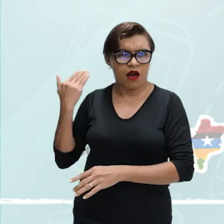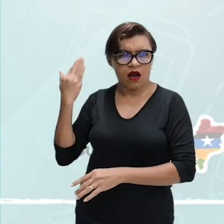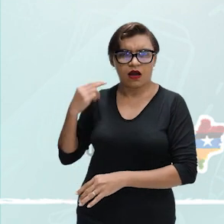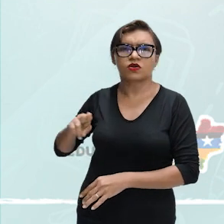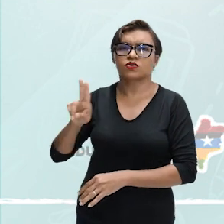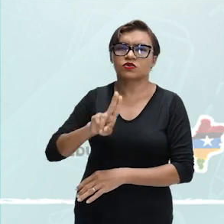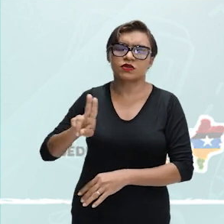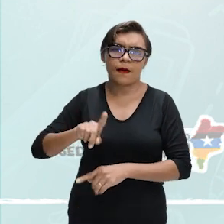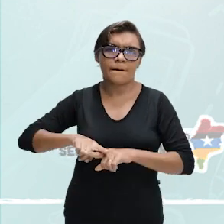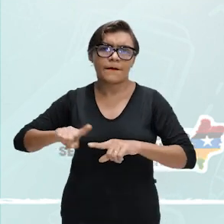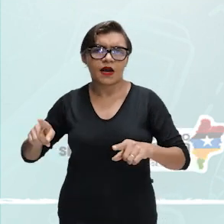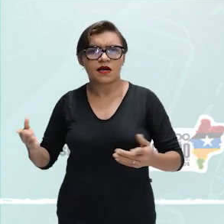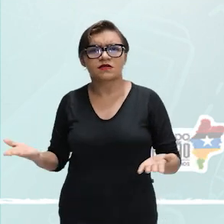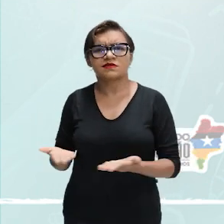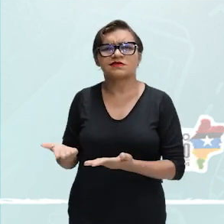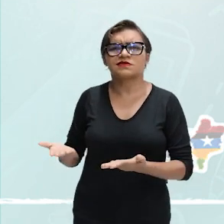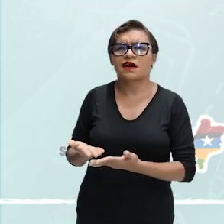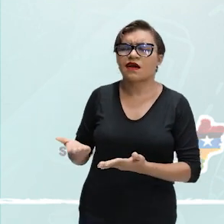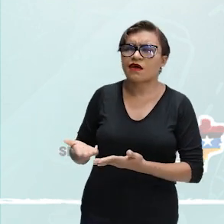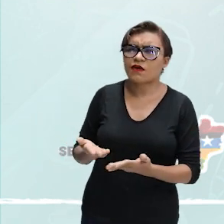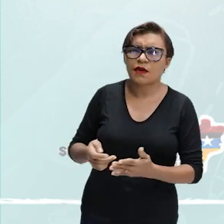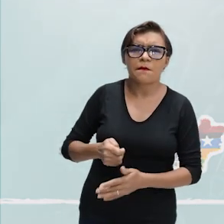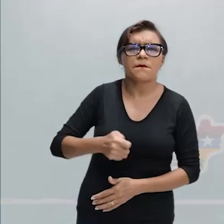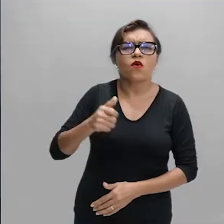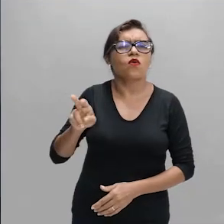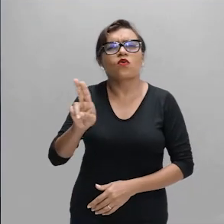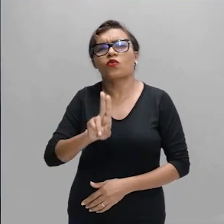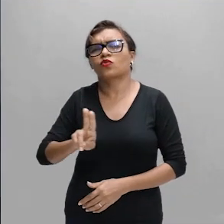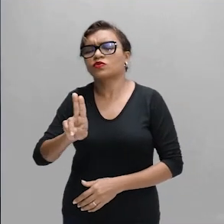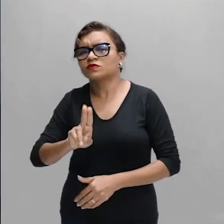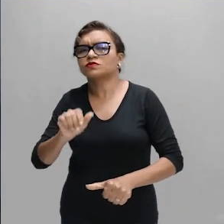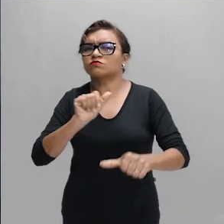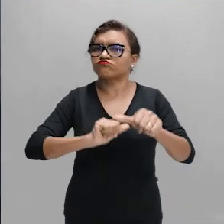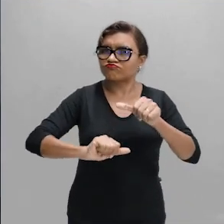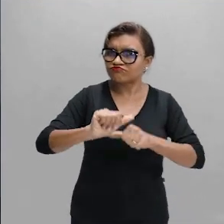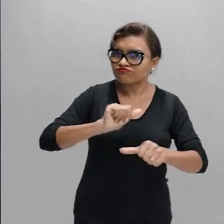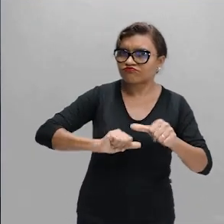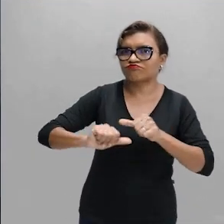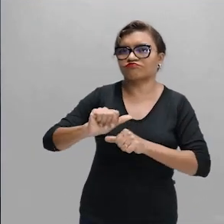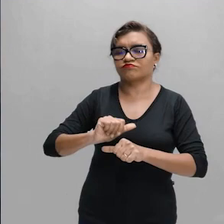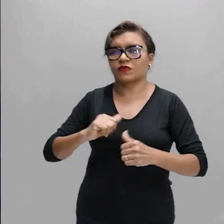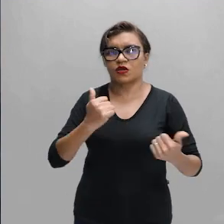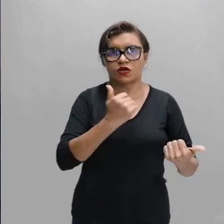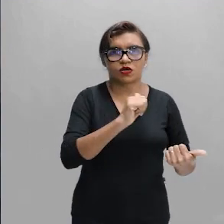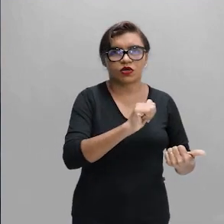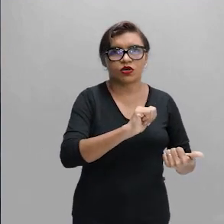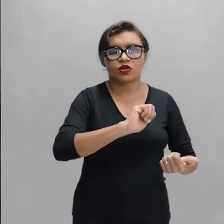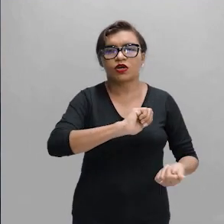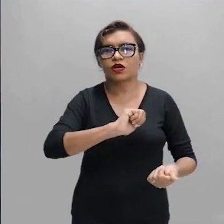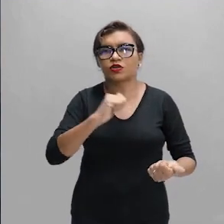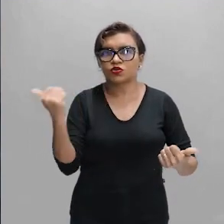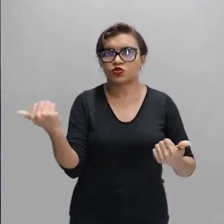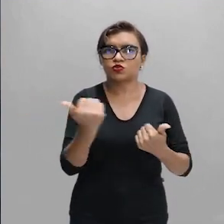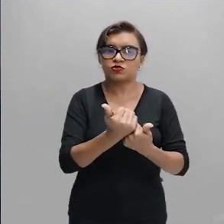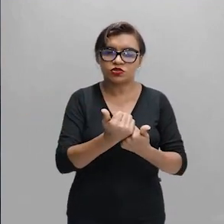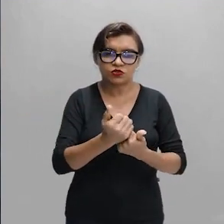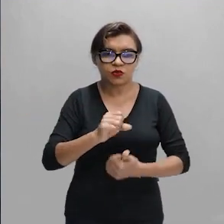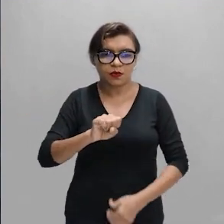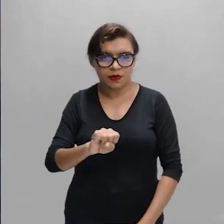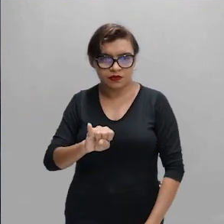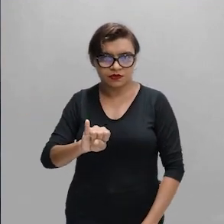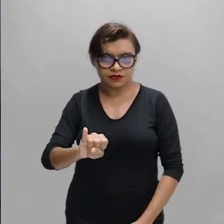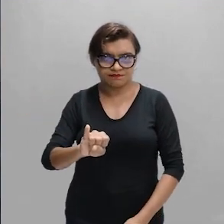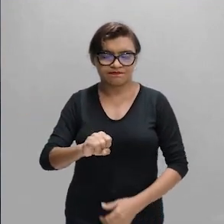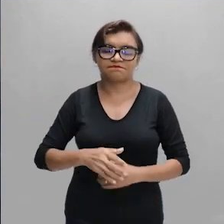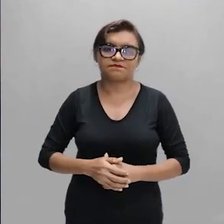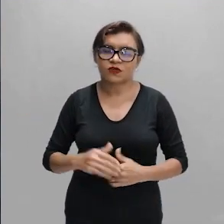Mas está sendo, já vem sendo aí modificado, né? Substituído pelo silício. Então, percebam